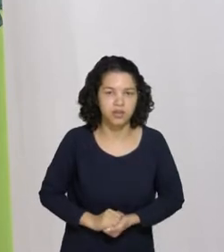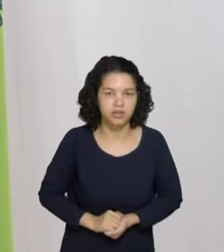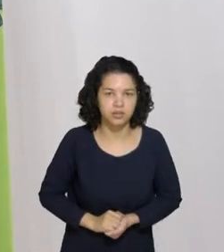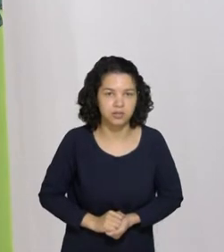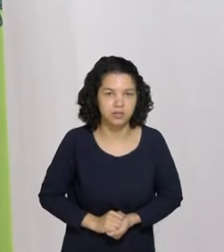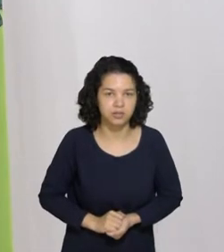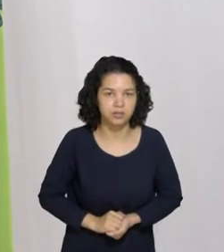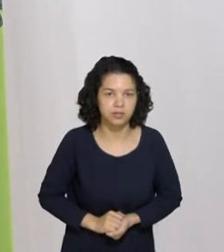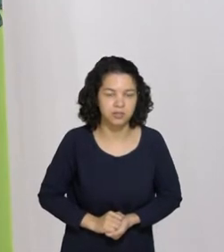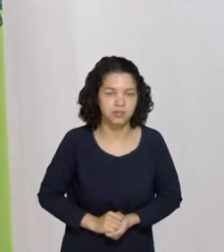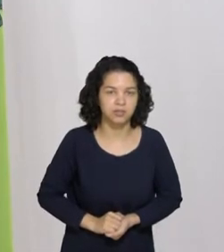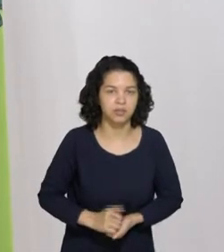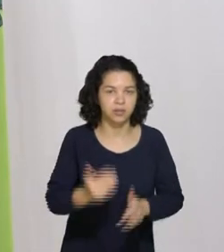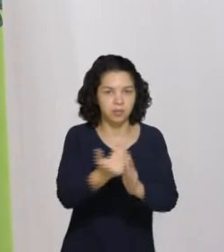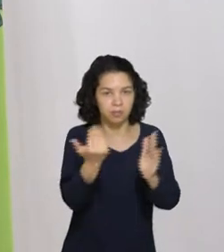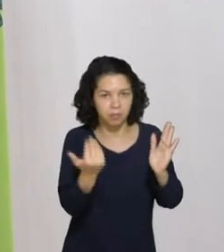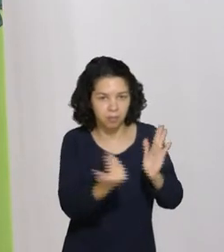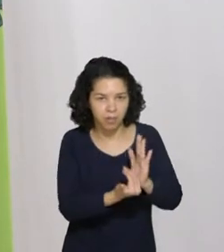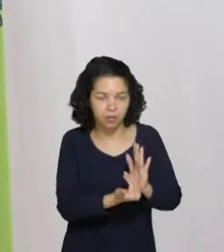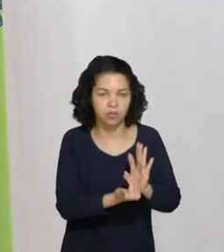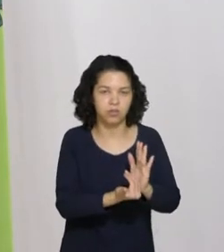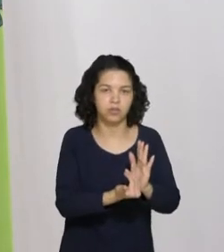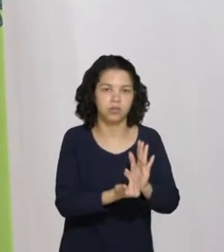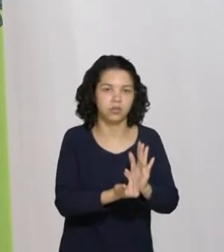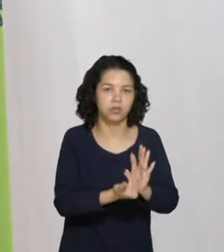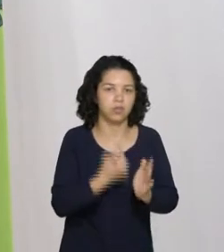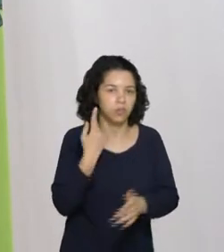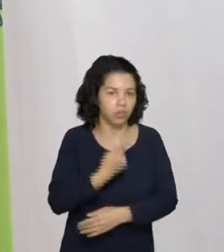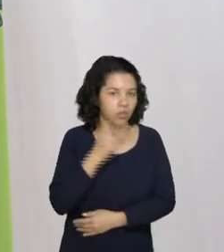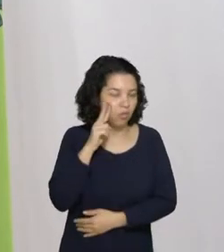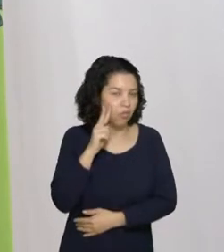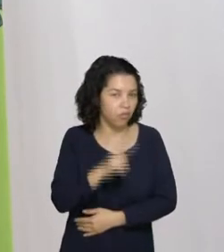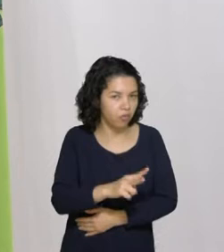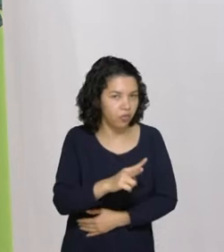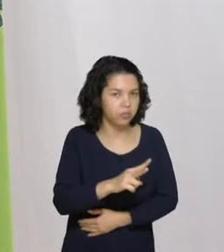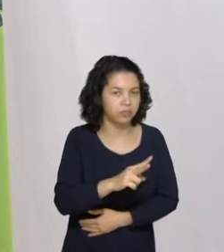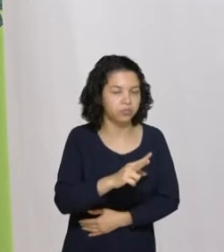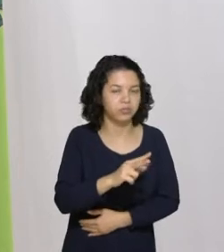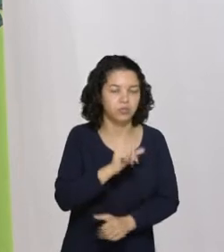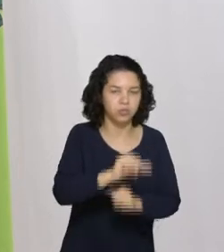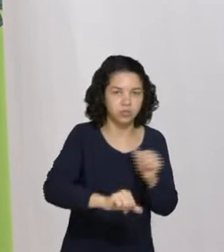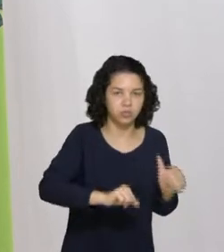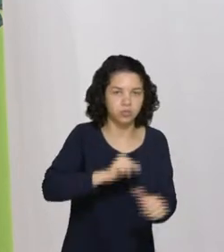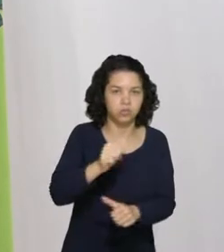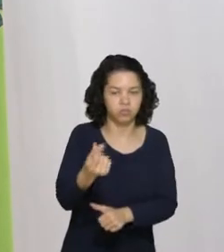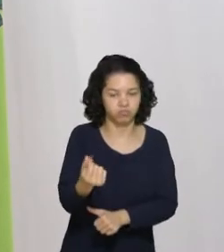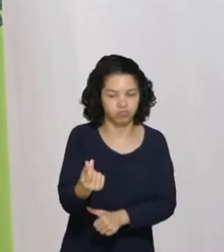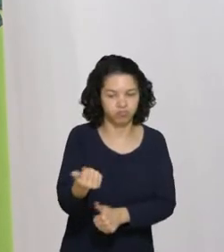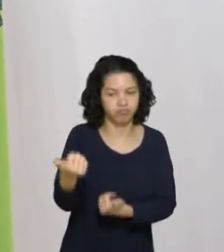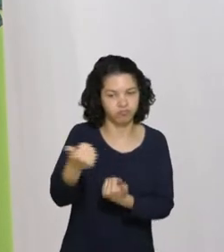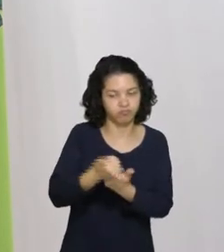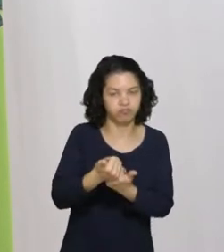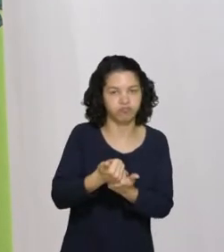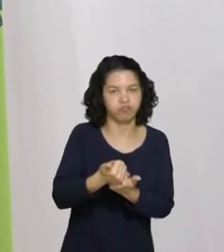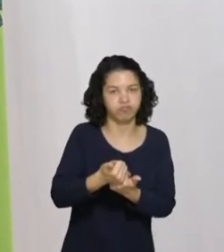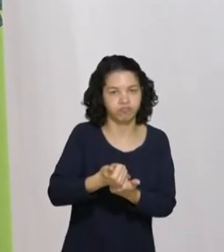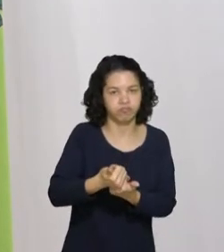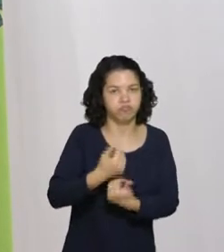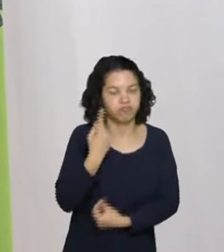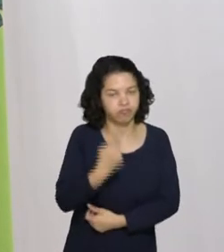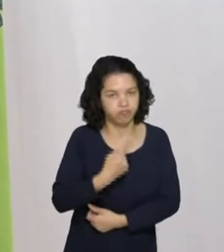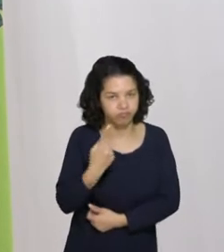baixa, política que a gente está vendo aí, a troca do dinheiro pelo apoio político. Então, está aí.